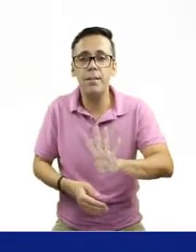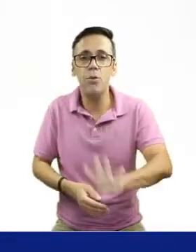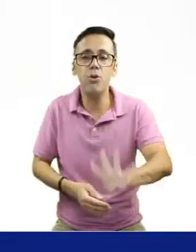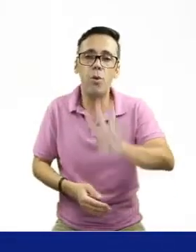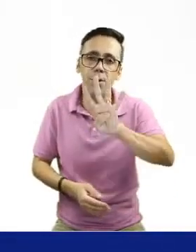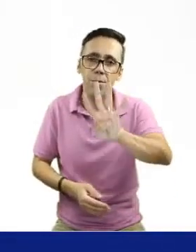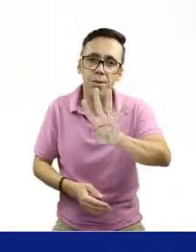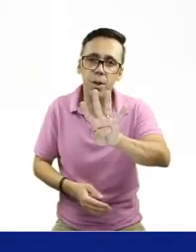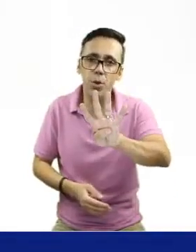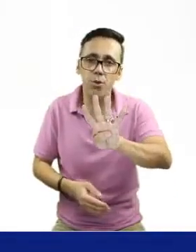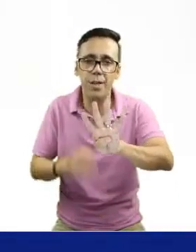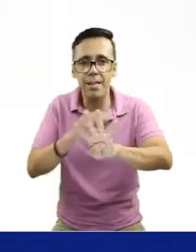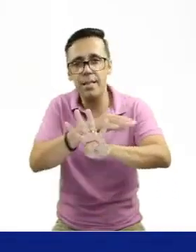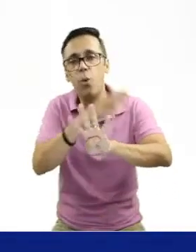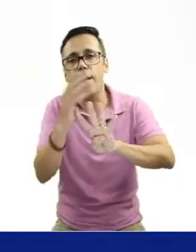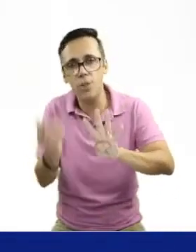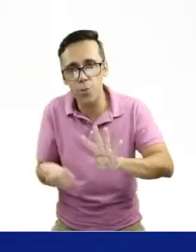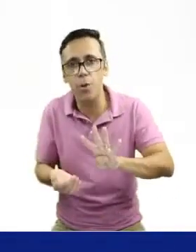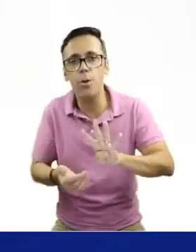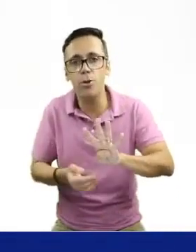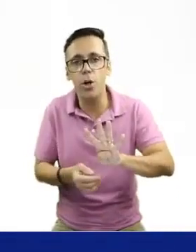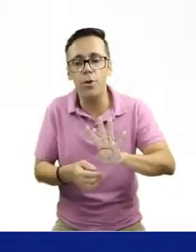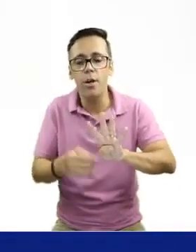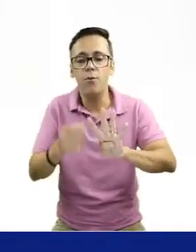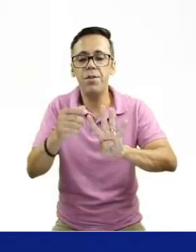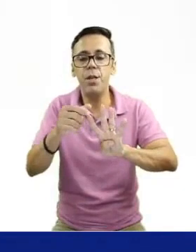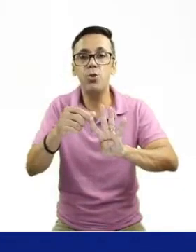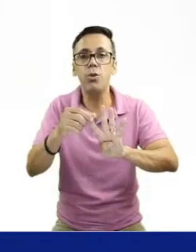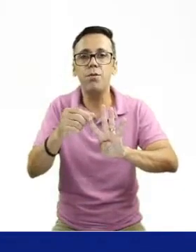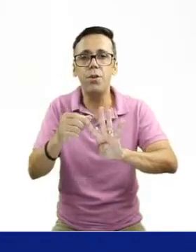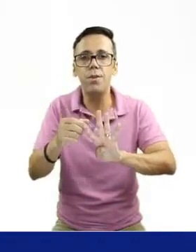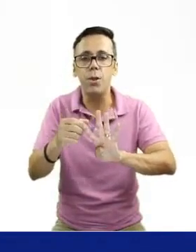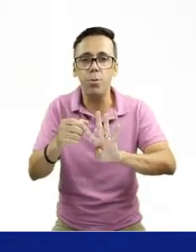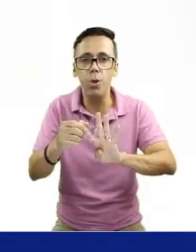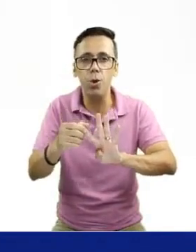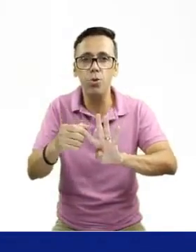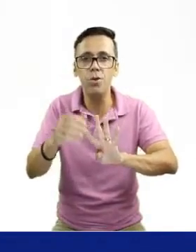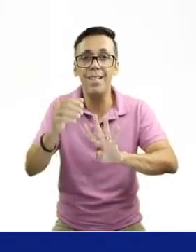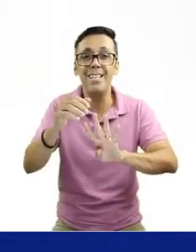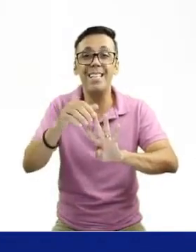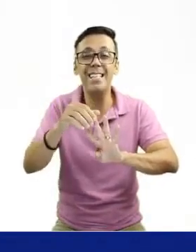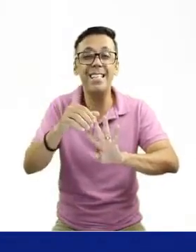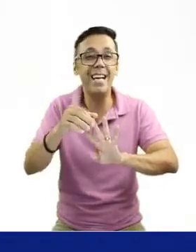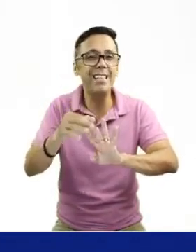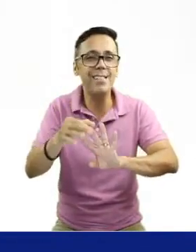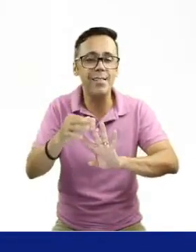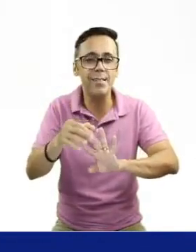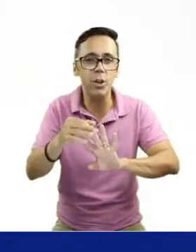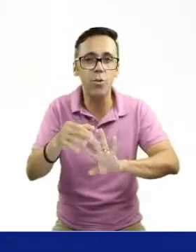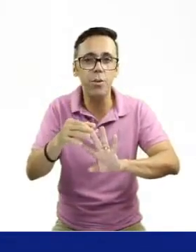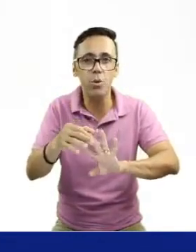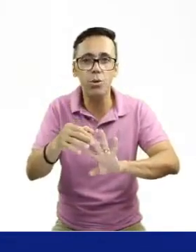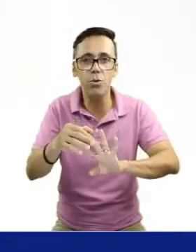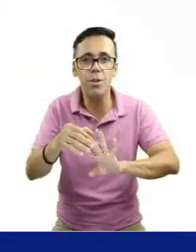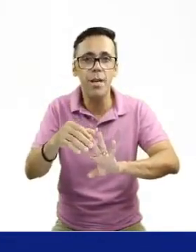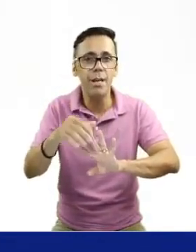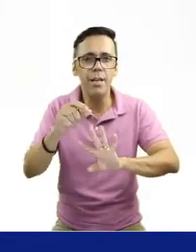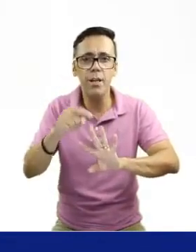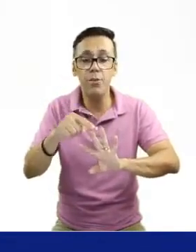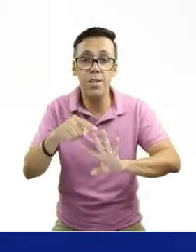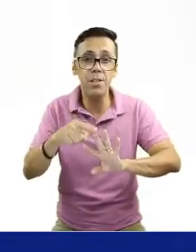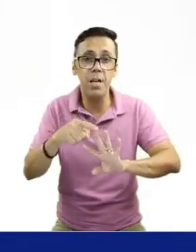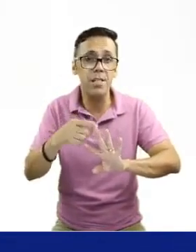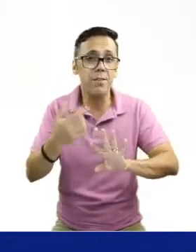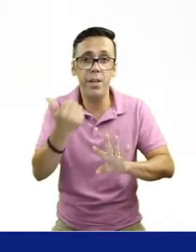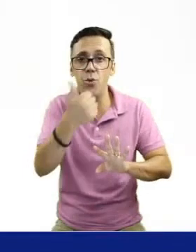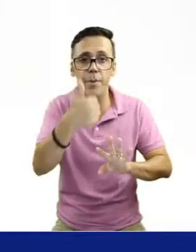trata-se então de quatro ciclos que a sequência de pomodoro Você estuda 25 minutos nesse trança cinco minutos